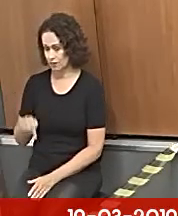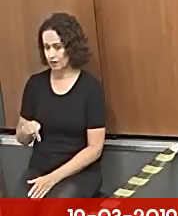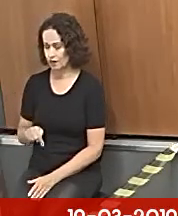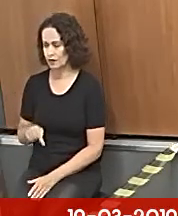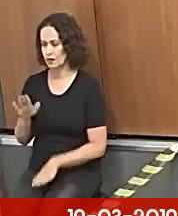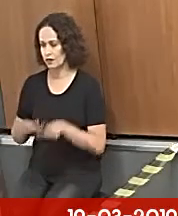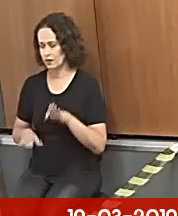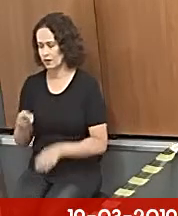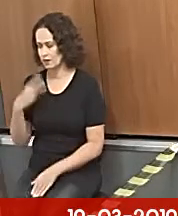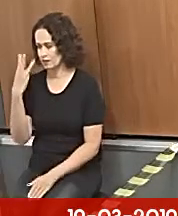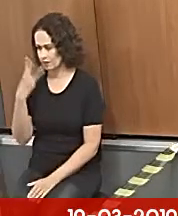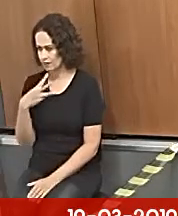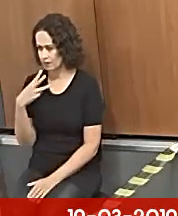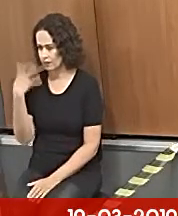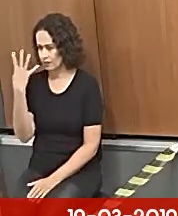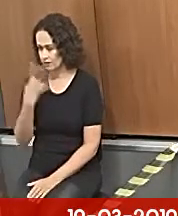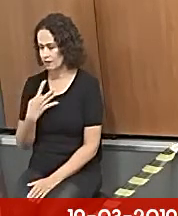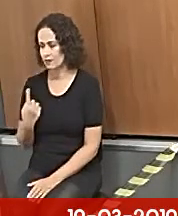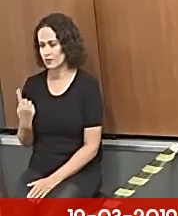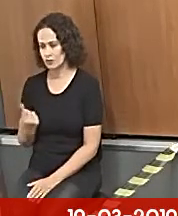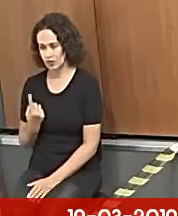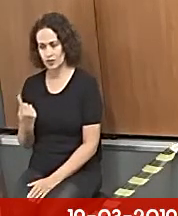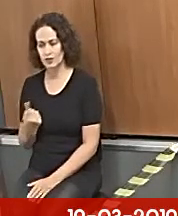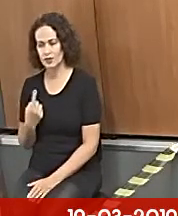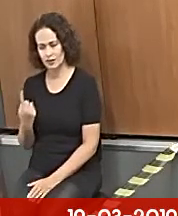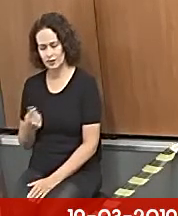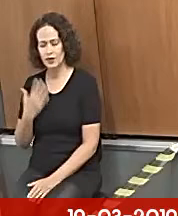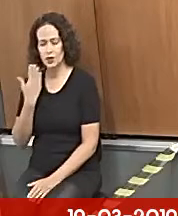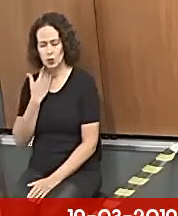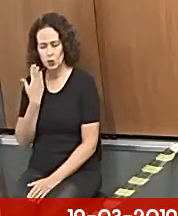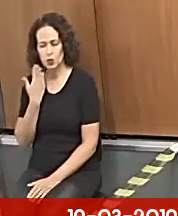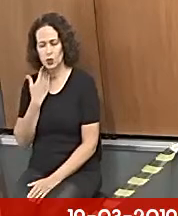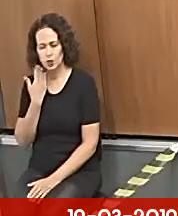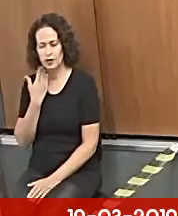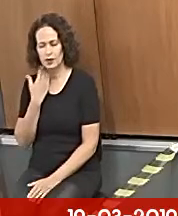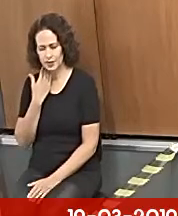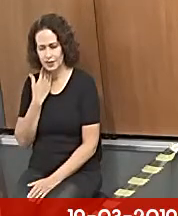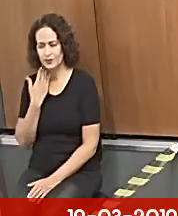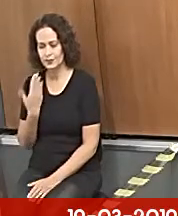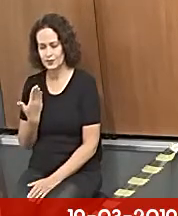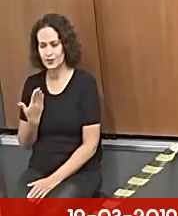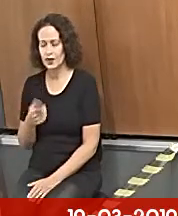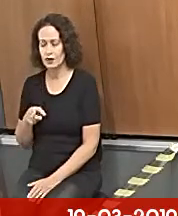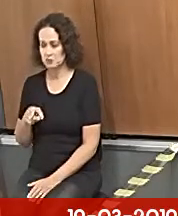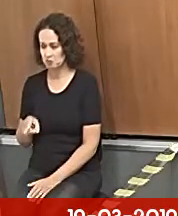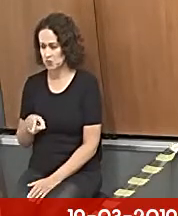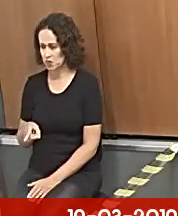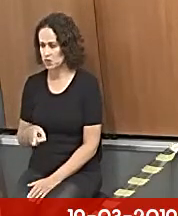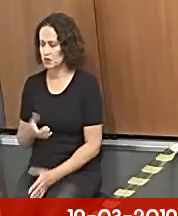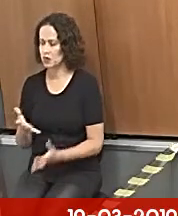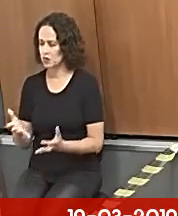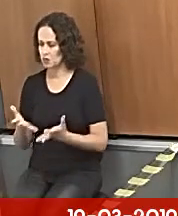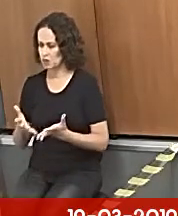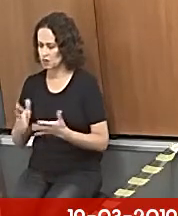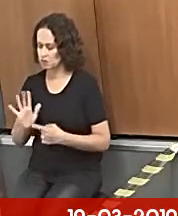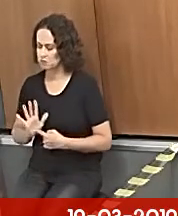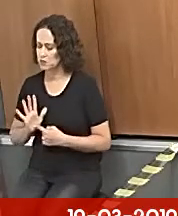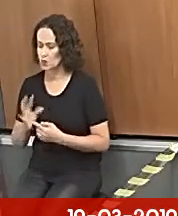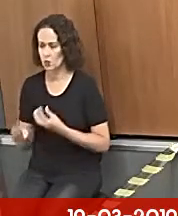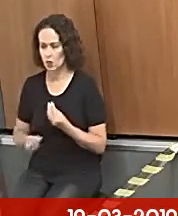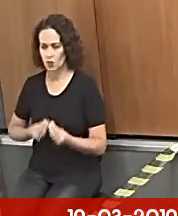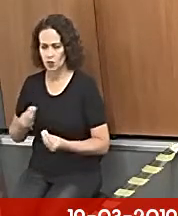34 horas sozinha e isso é um desgaste muito grande profissional isso é um ganho que eu queria está é